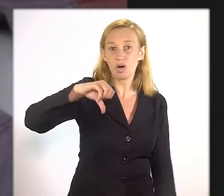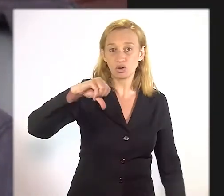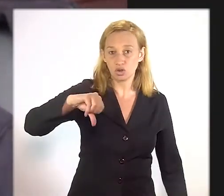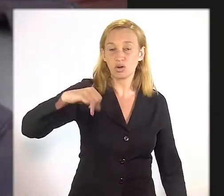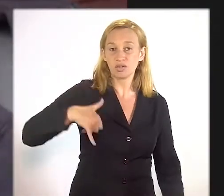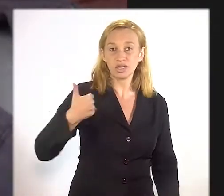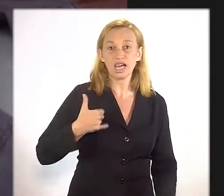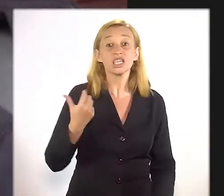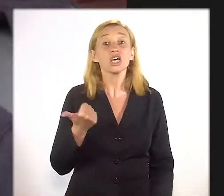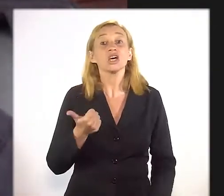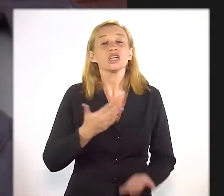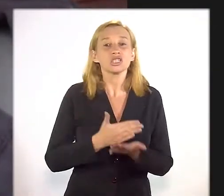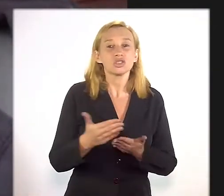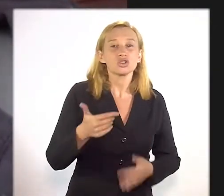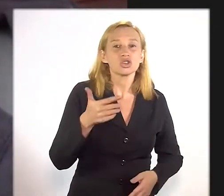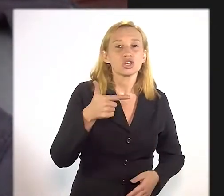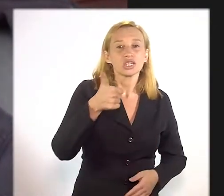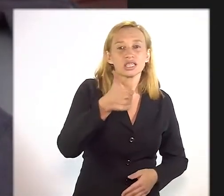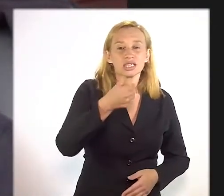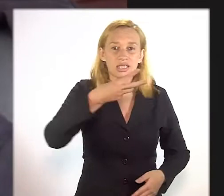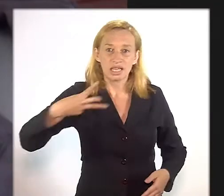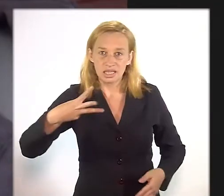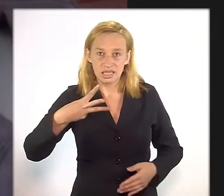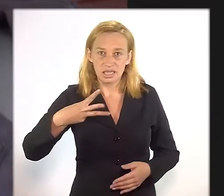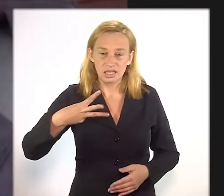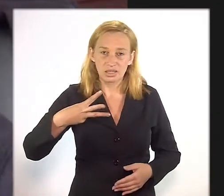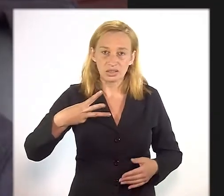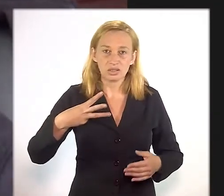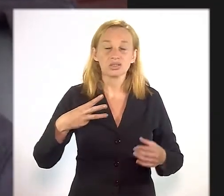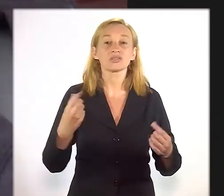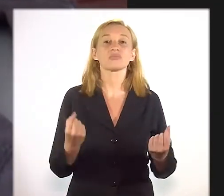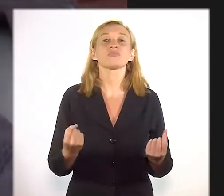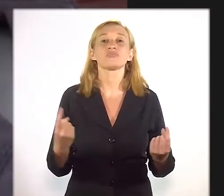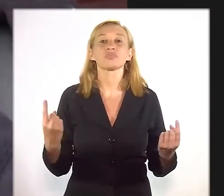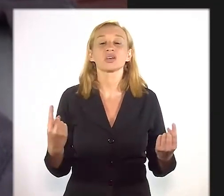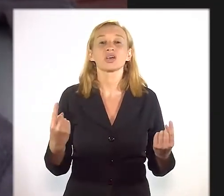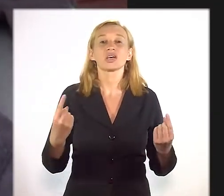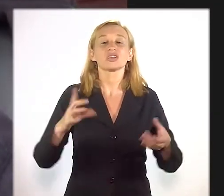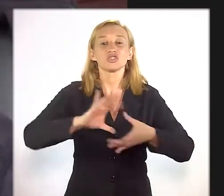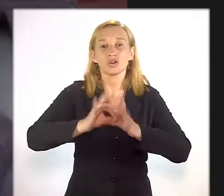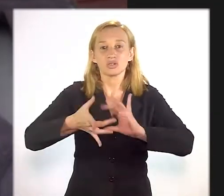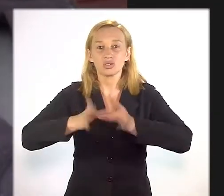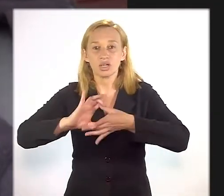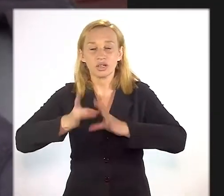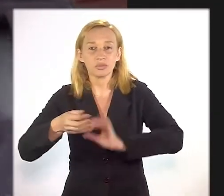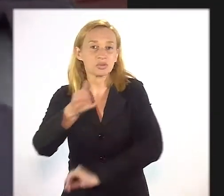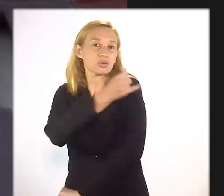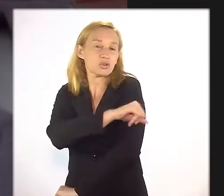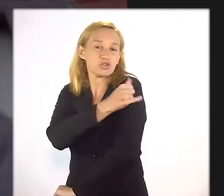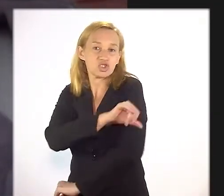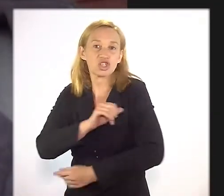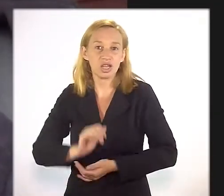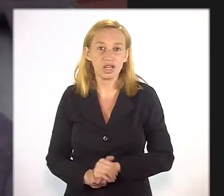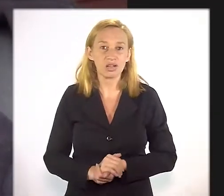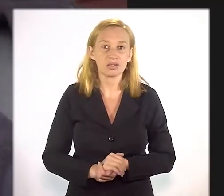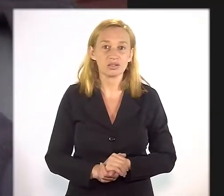9. Aos 13 anos, foi participar na abertura dos Jogos Olímpicos do Rio de Janeiro, ao lado da Carol Conká. É uma das